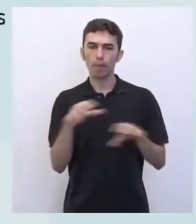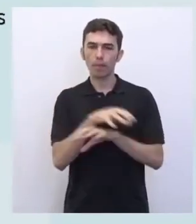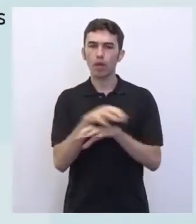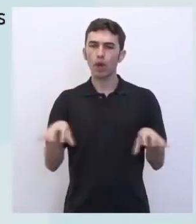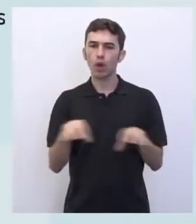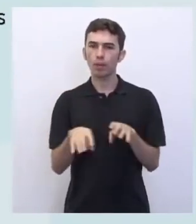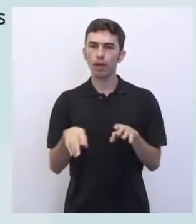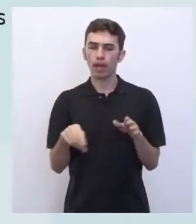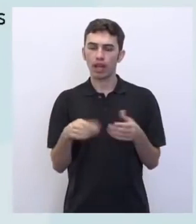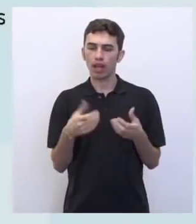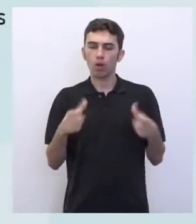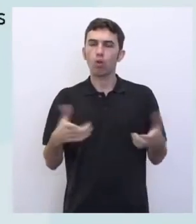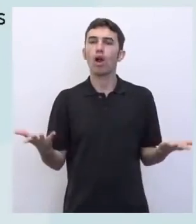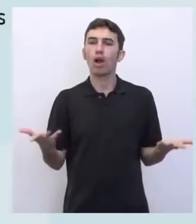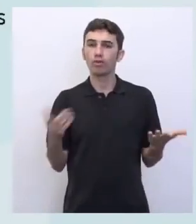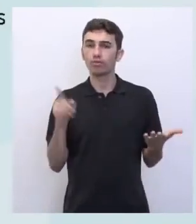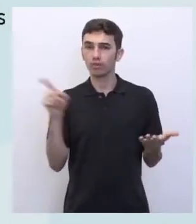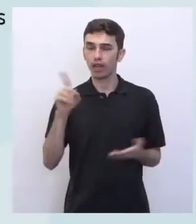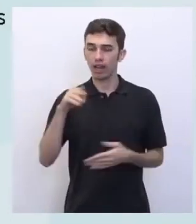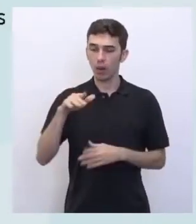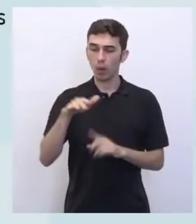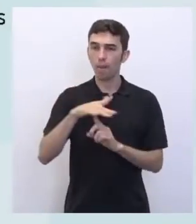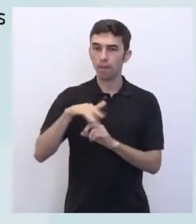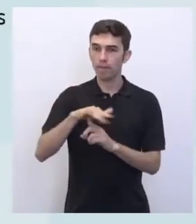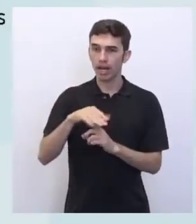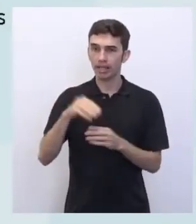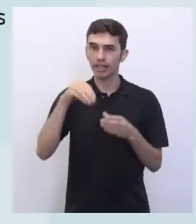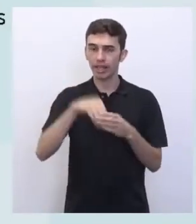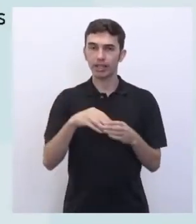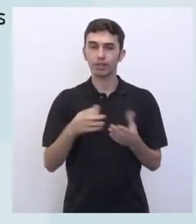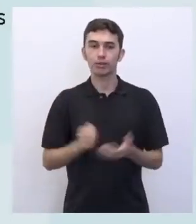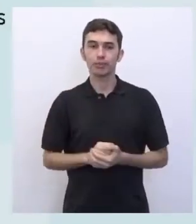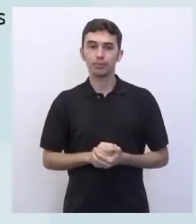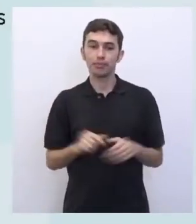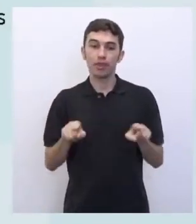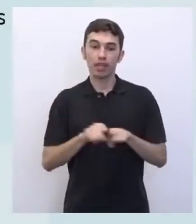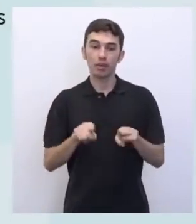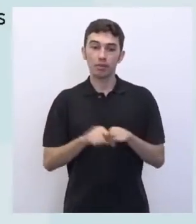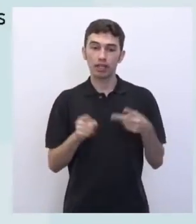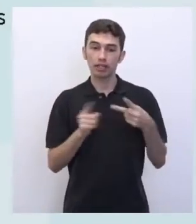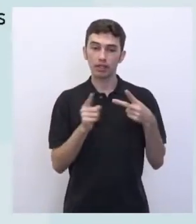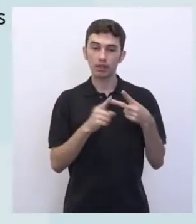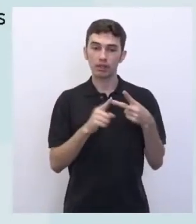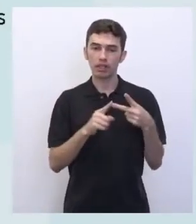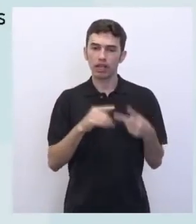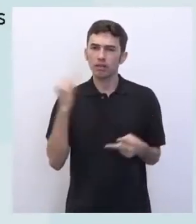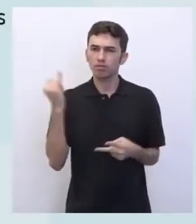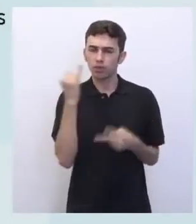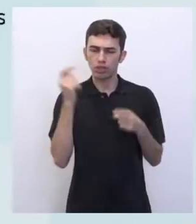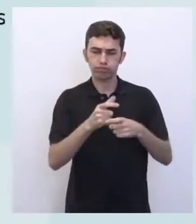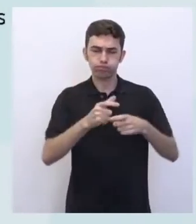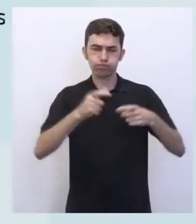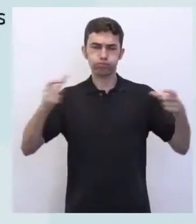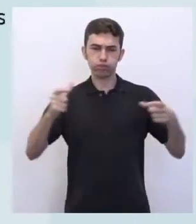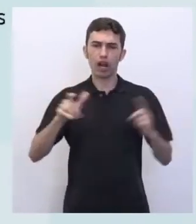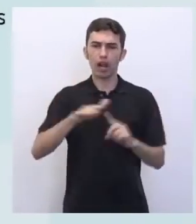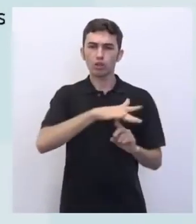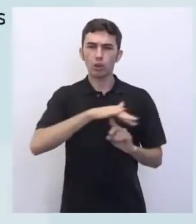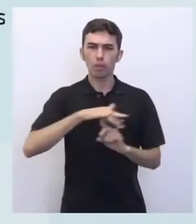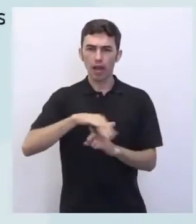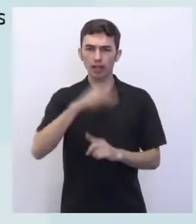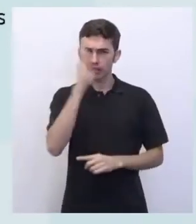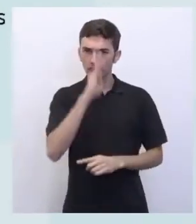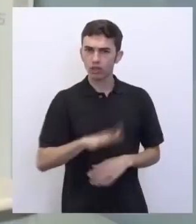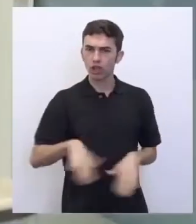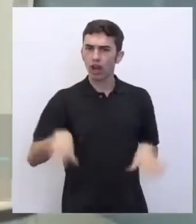da Chapada dos Veadeiros? Segunda questão: por que é importante ampliar as áreas dos parques nacionais? Então agora